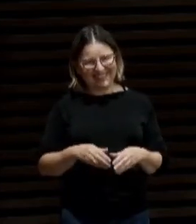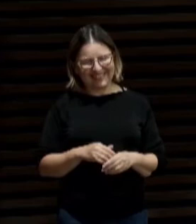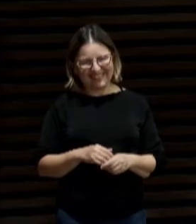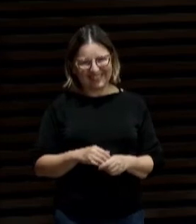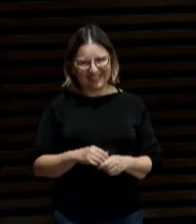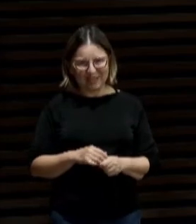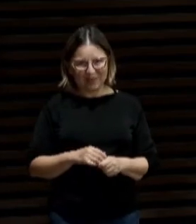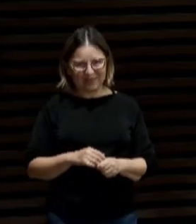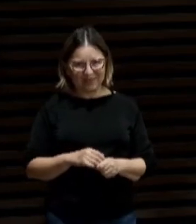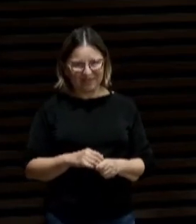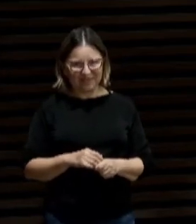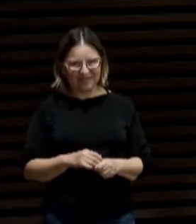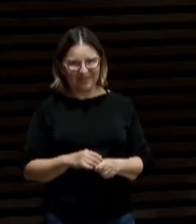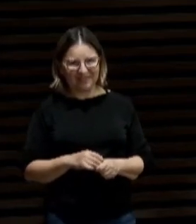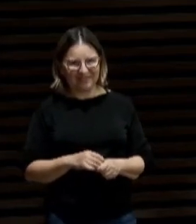Eu